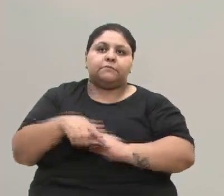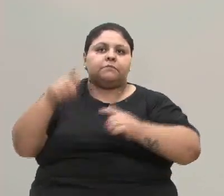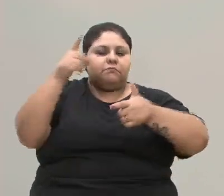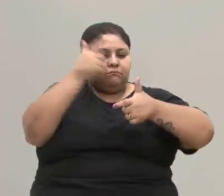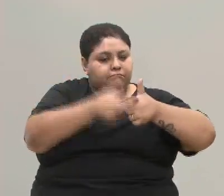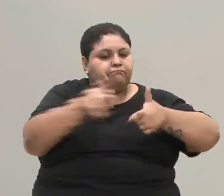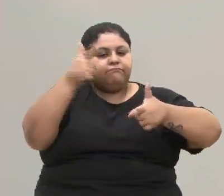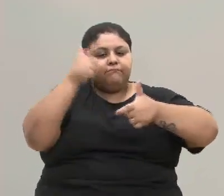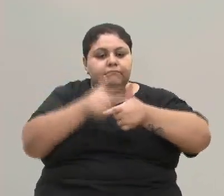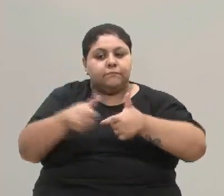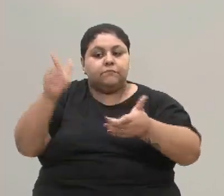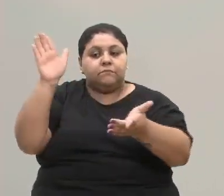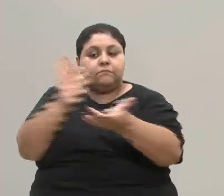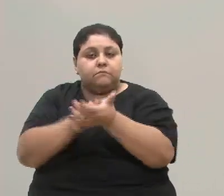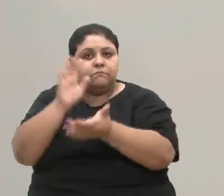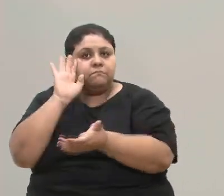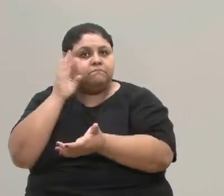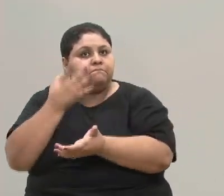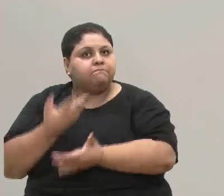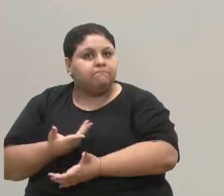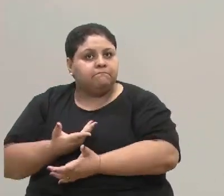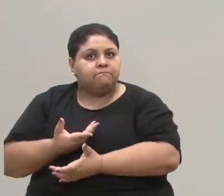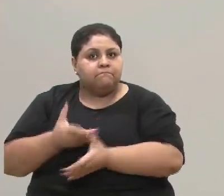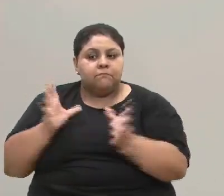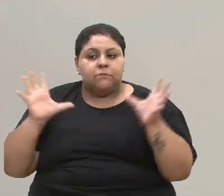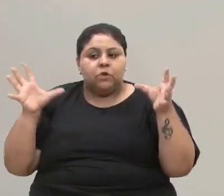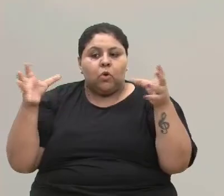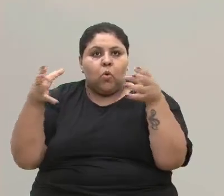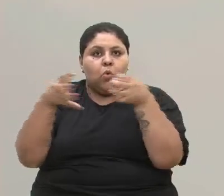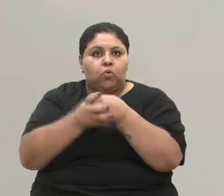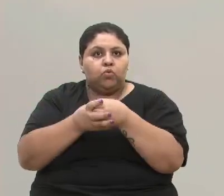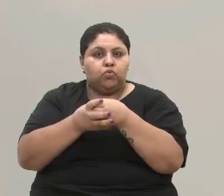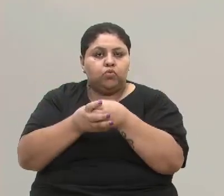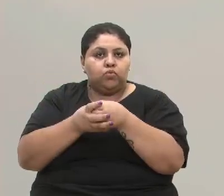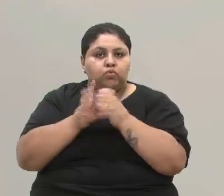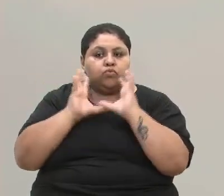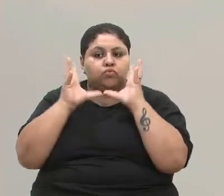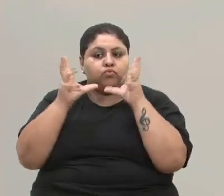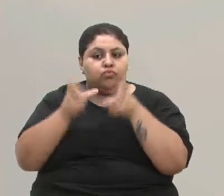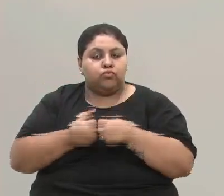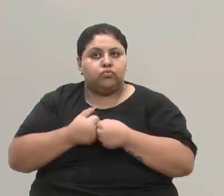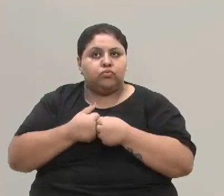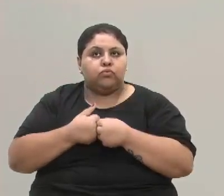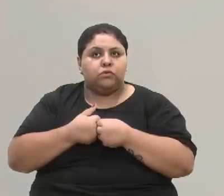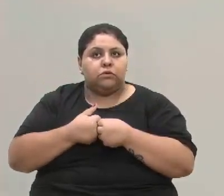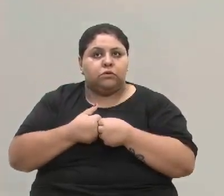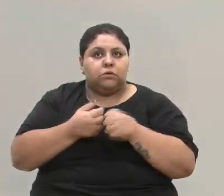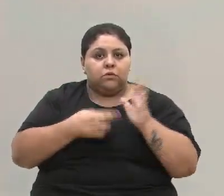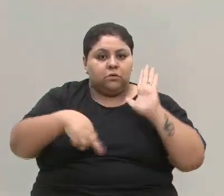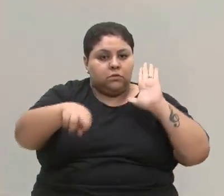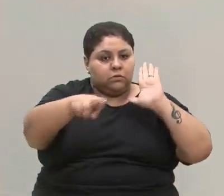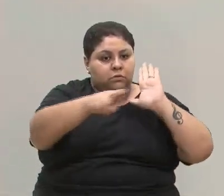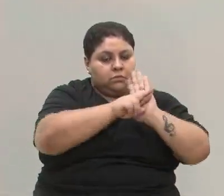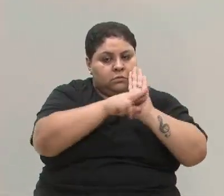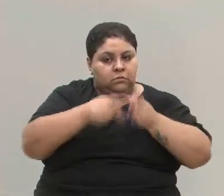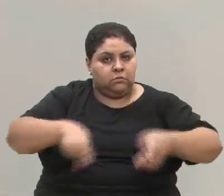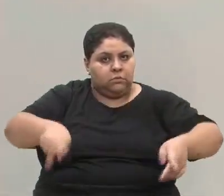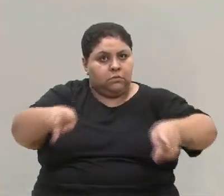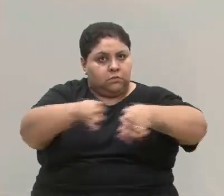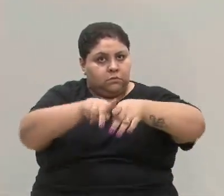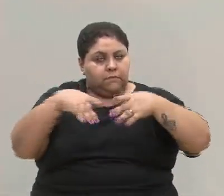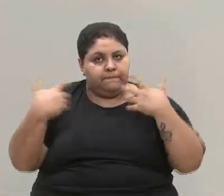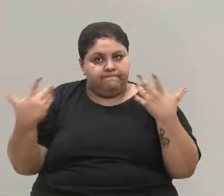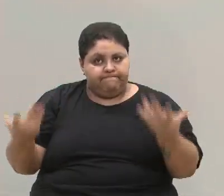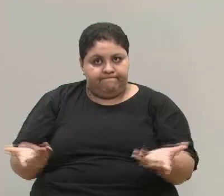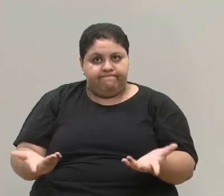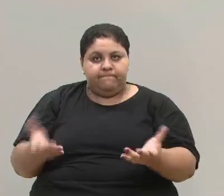Problema, proposta e solução. Quer dizer, é um conjunto que juntos dariam o resultado para a população. Perfeito. Então,